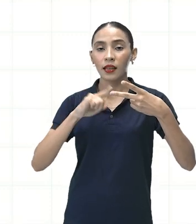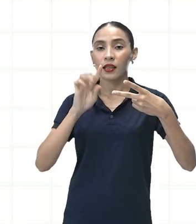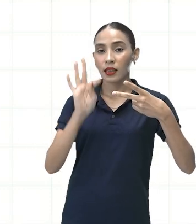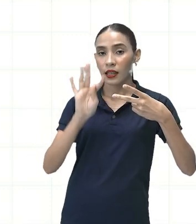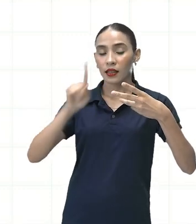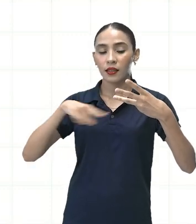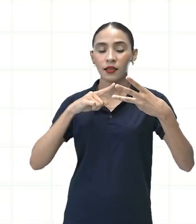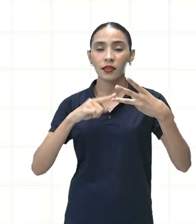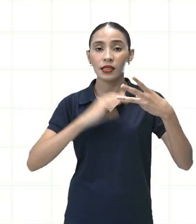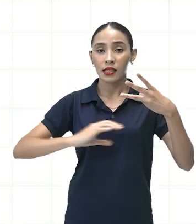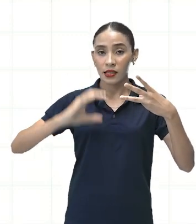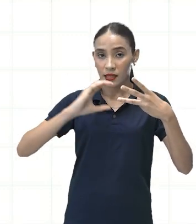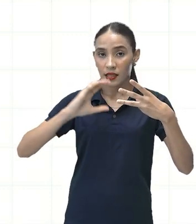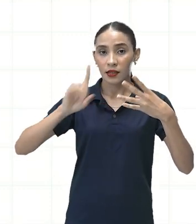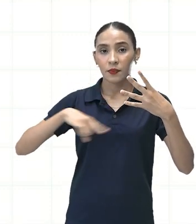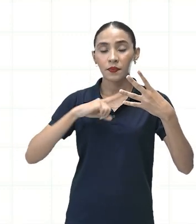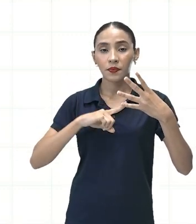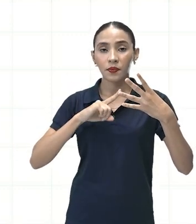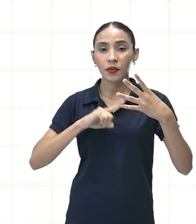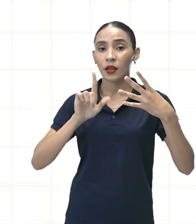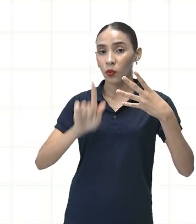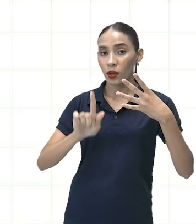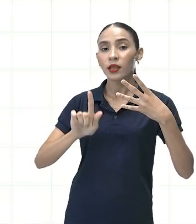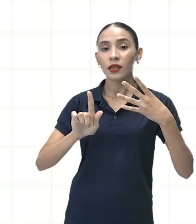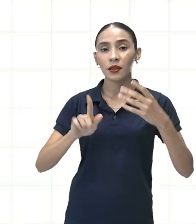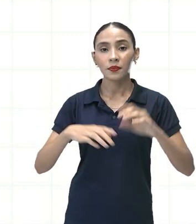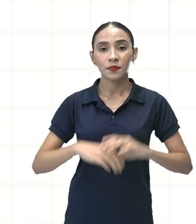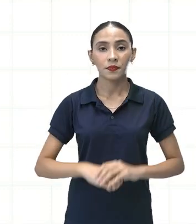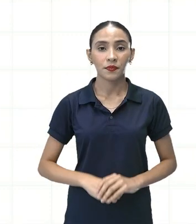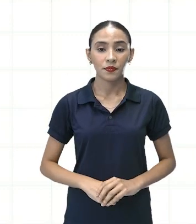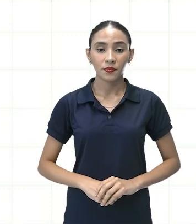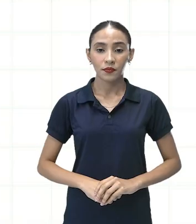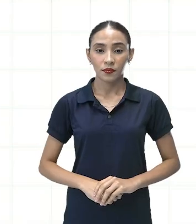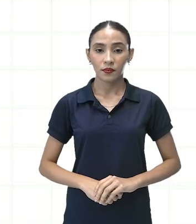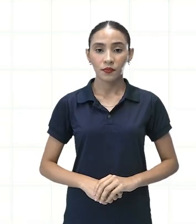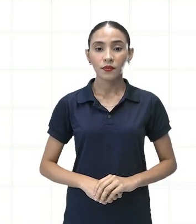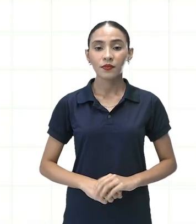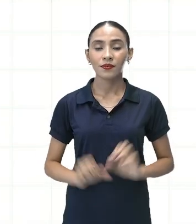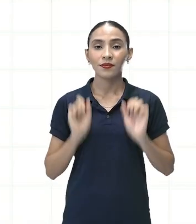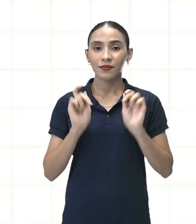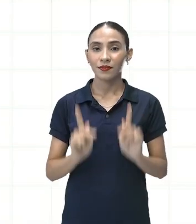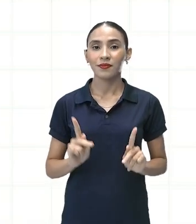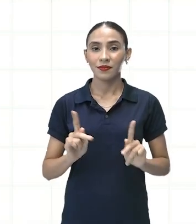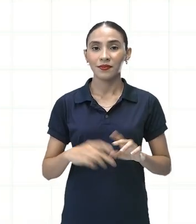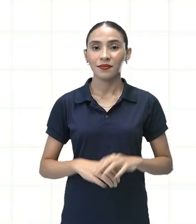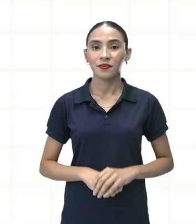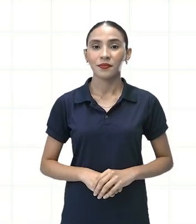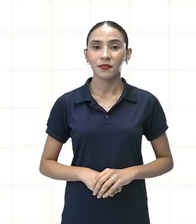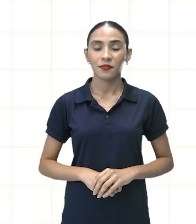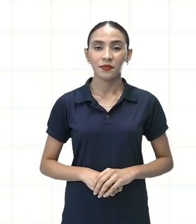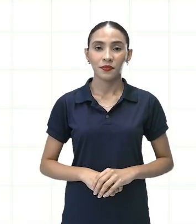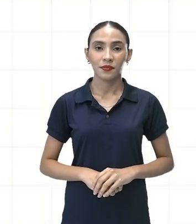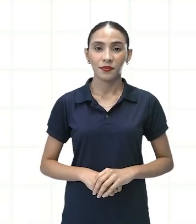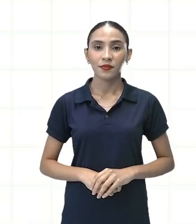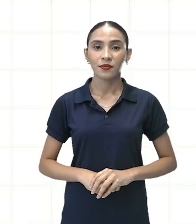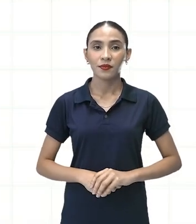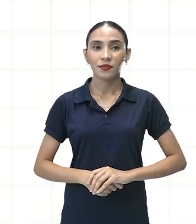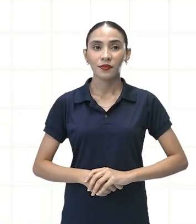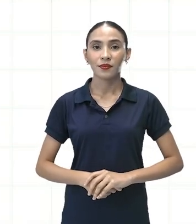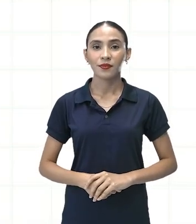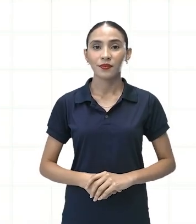adenina, timina, citosina e a guanina. Muito bem.